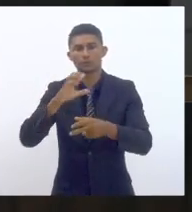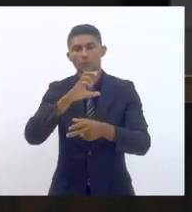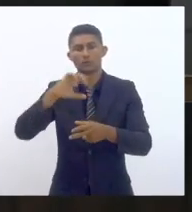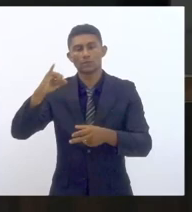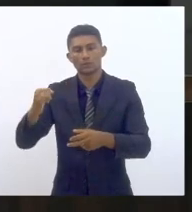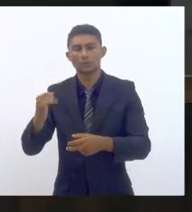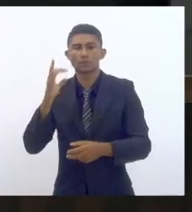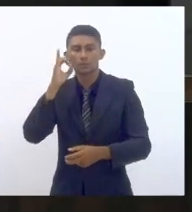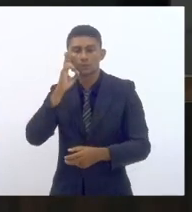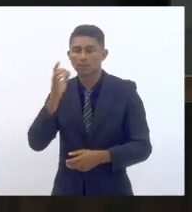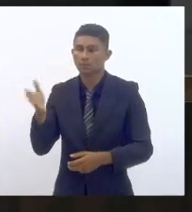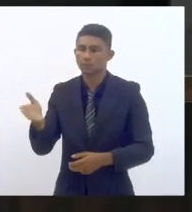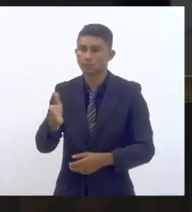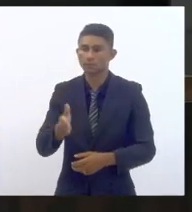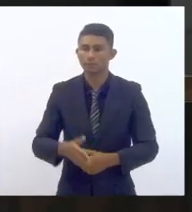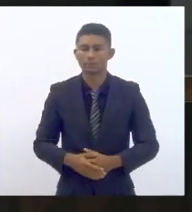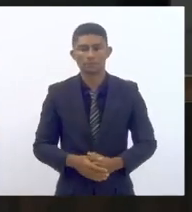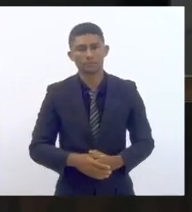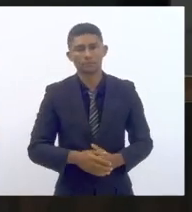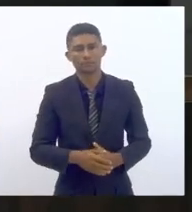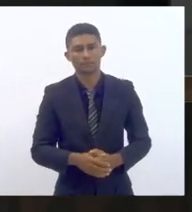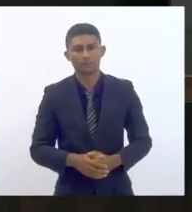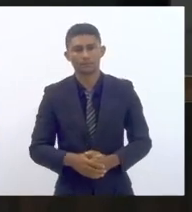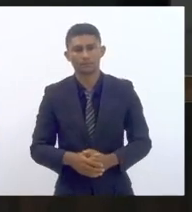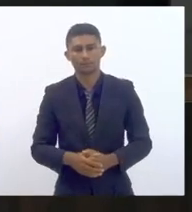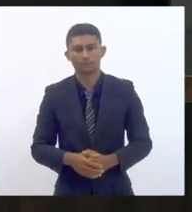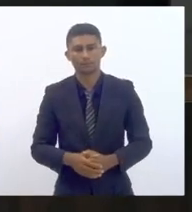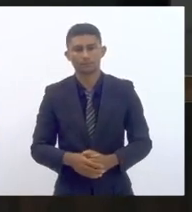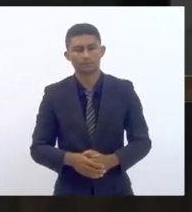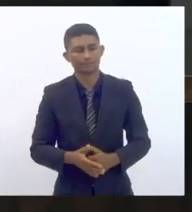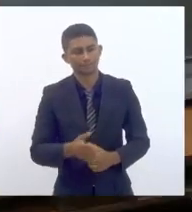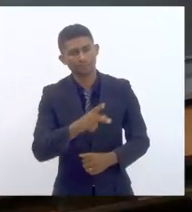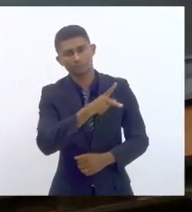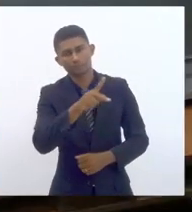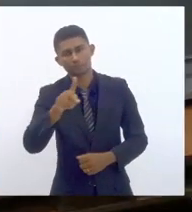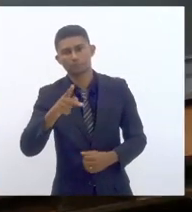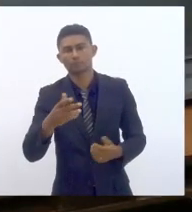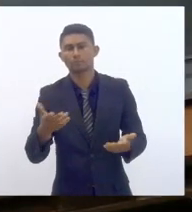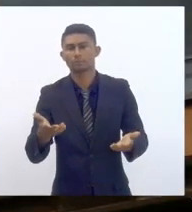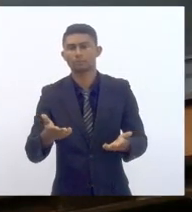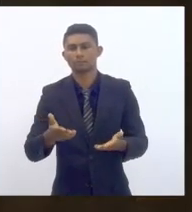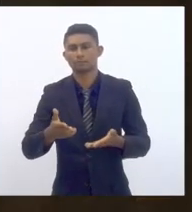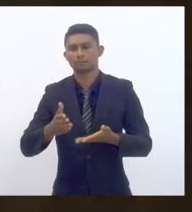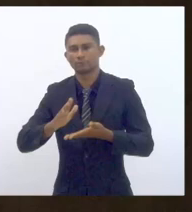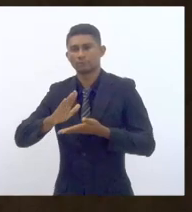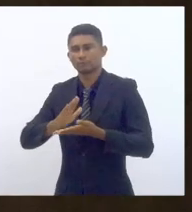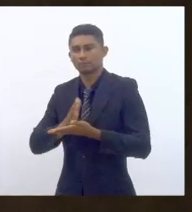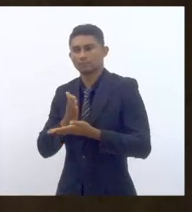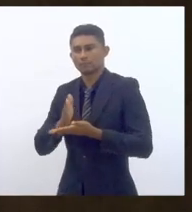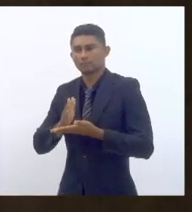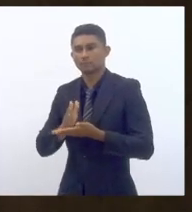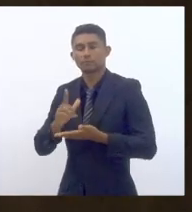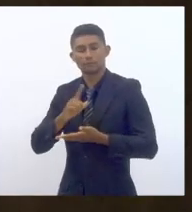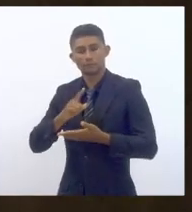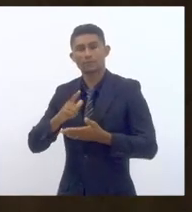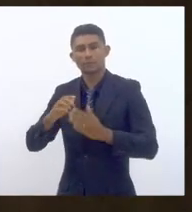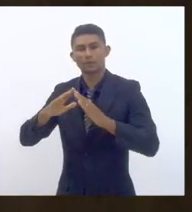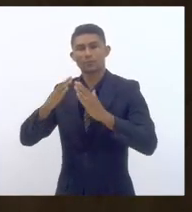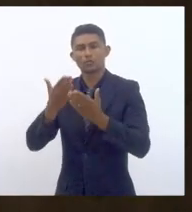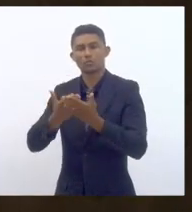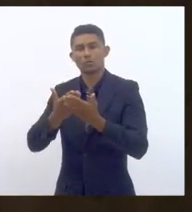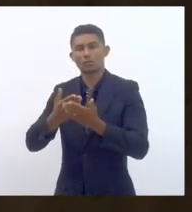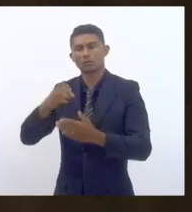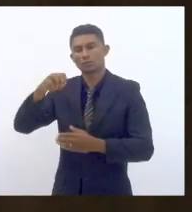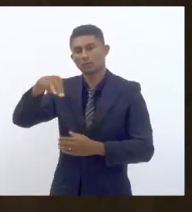deputado Luiz Paulo. Senhor presidente, os kardecistas têm escola de médiuns.